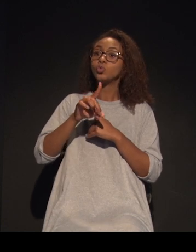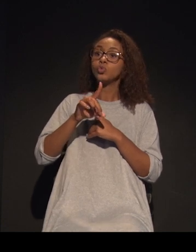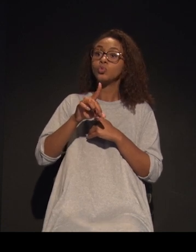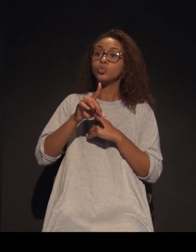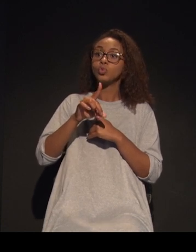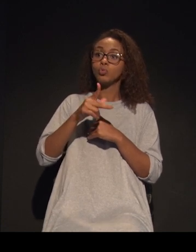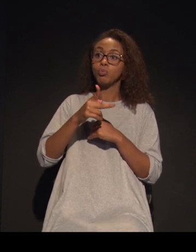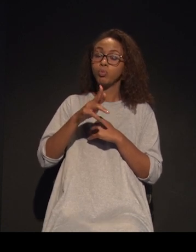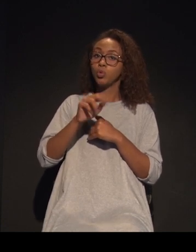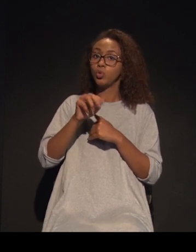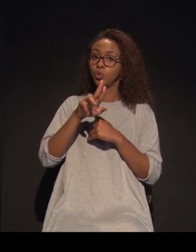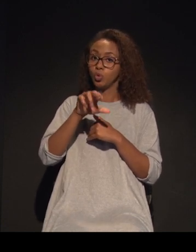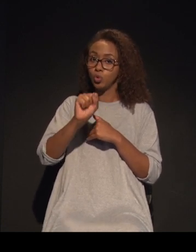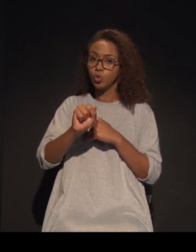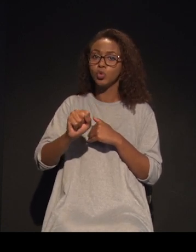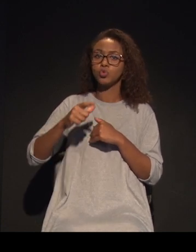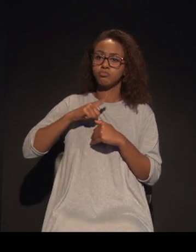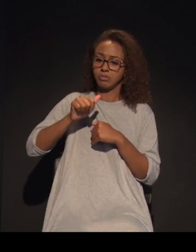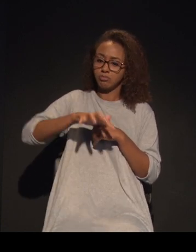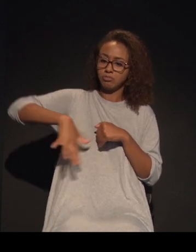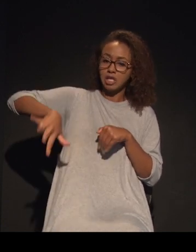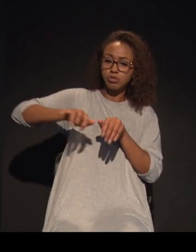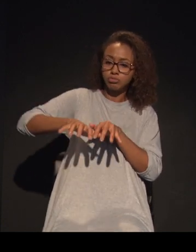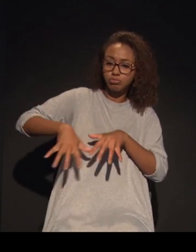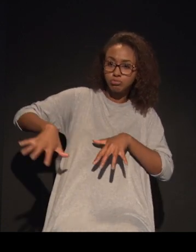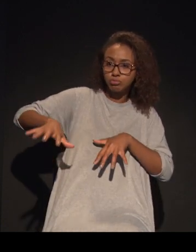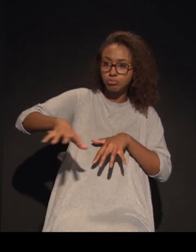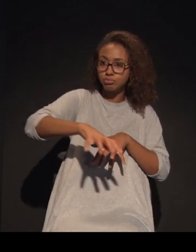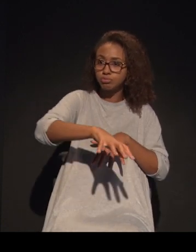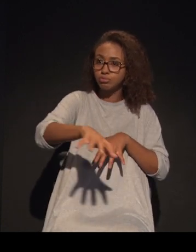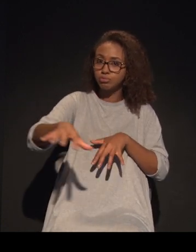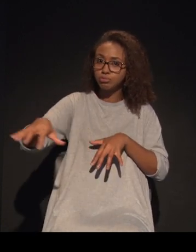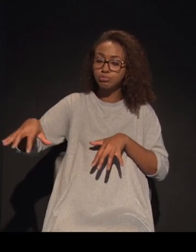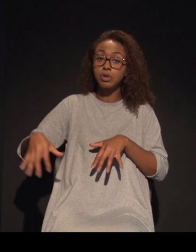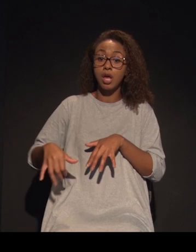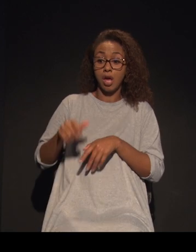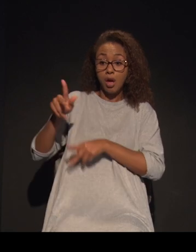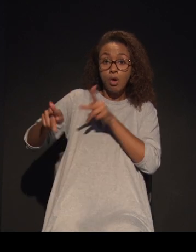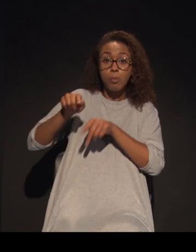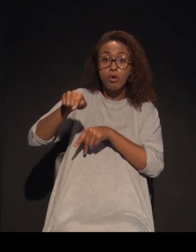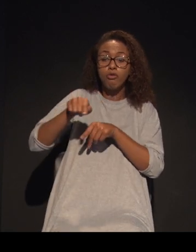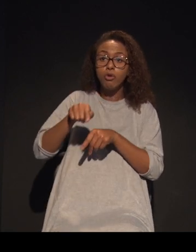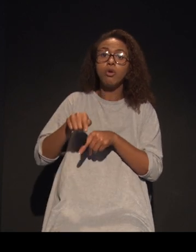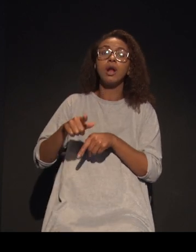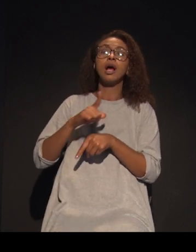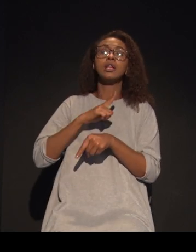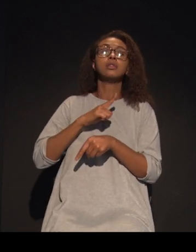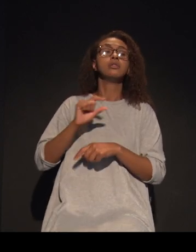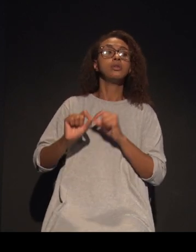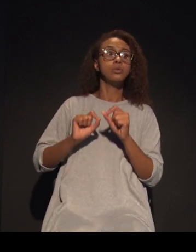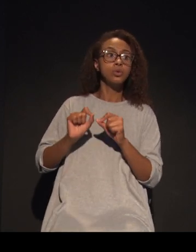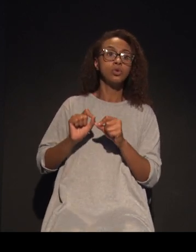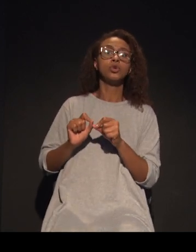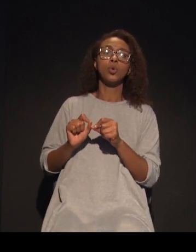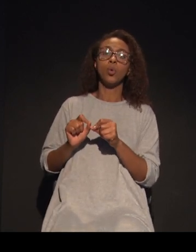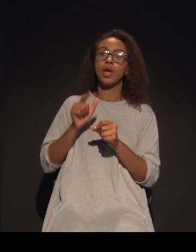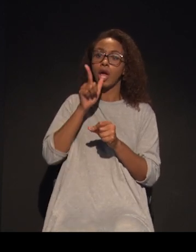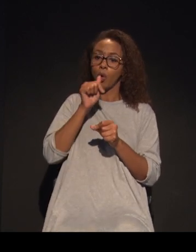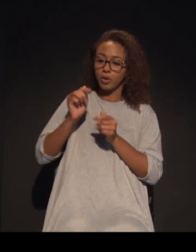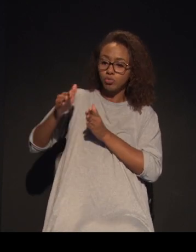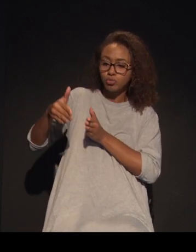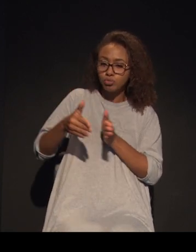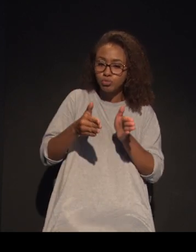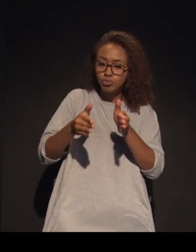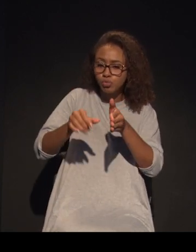numerosa da região tomar e habitando as regiões distintas de compreende o médio e baixo curso do rio por uzi